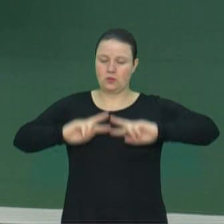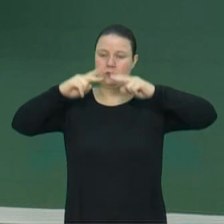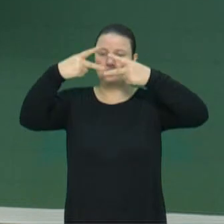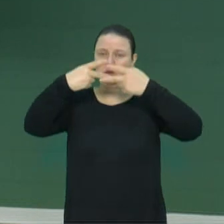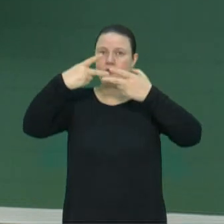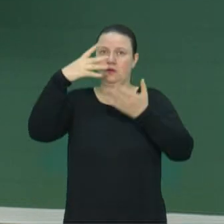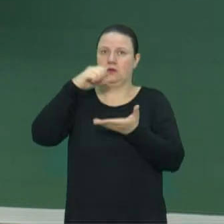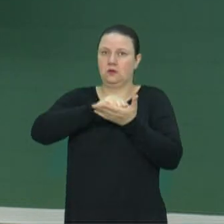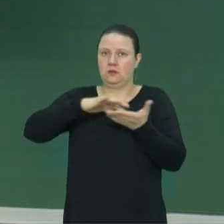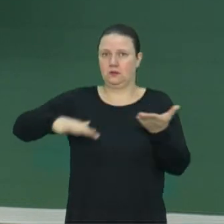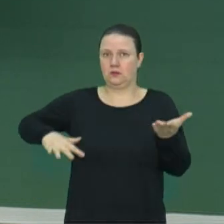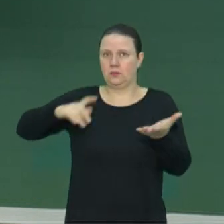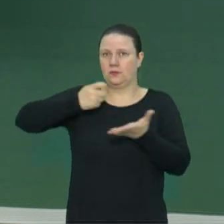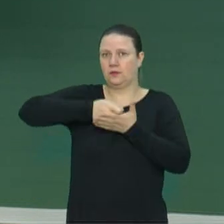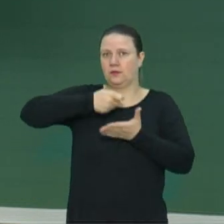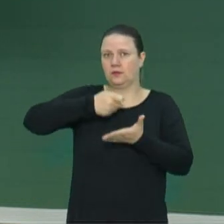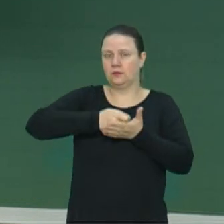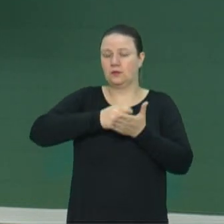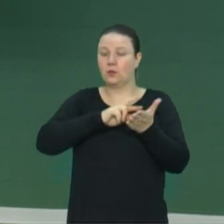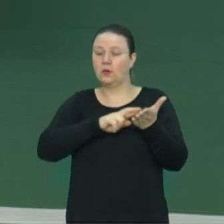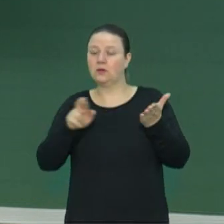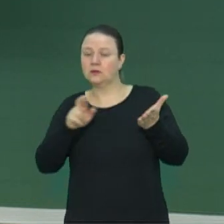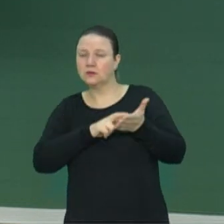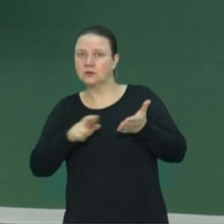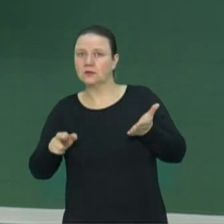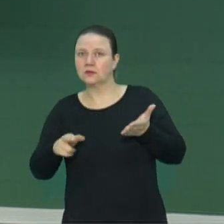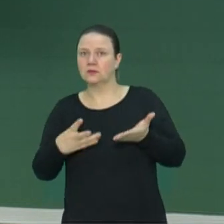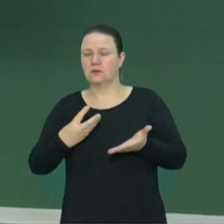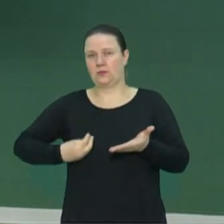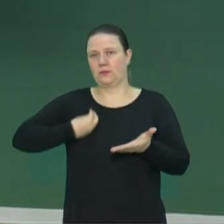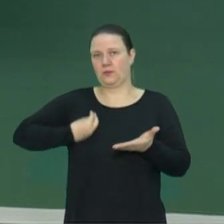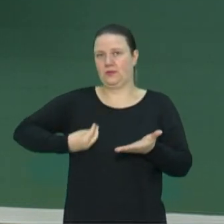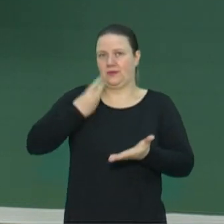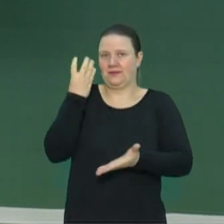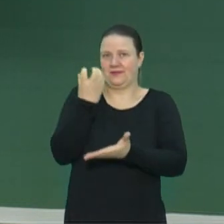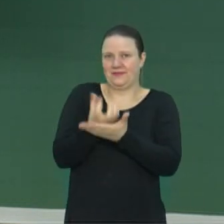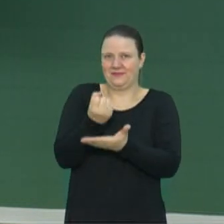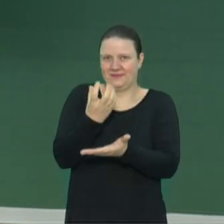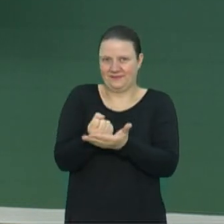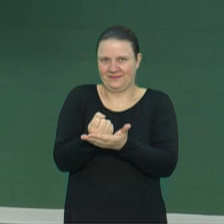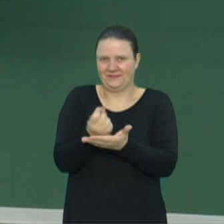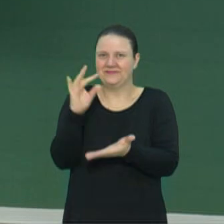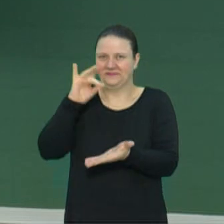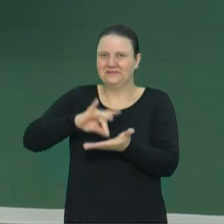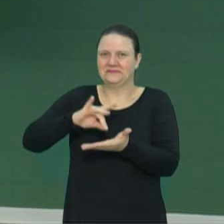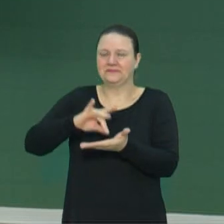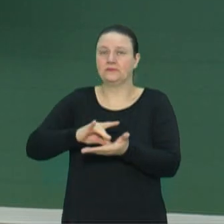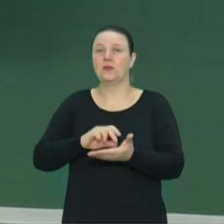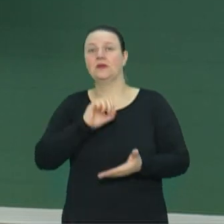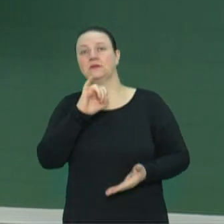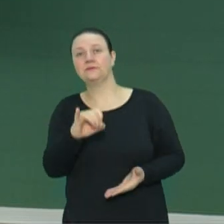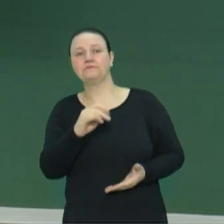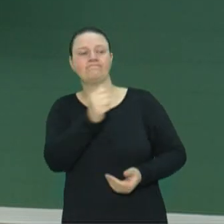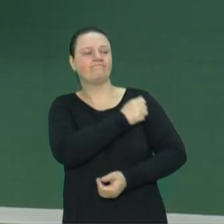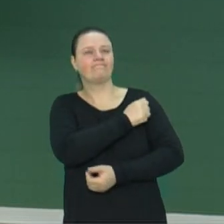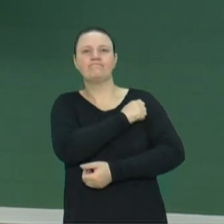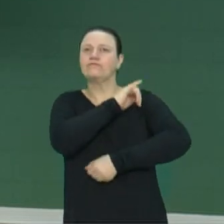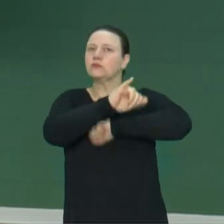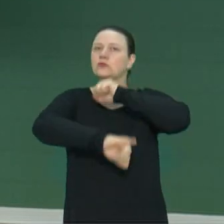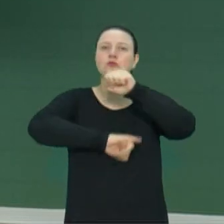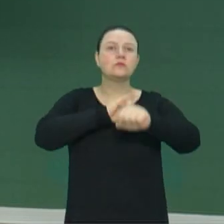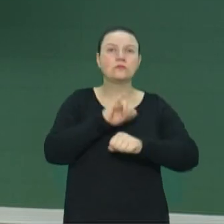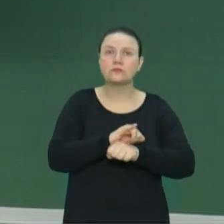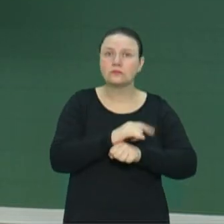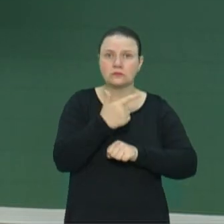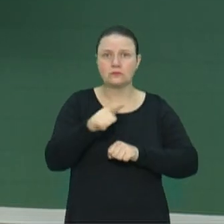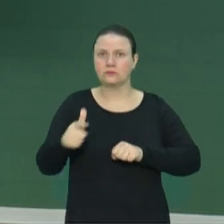e responda as questões, pois isso gera sua presença. Já se você é aluno, não tem acesso ao Classroom, não